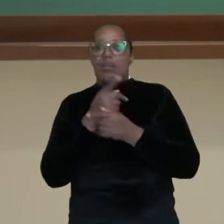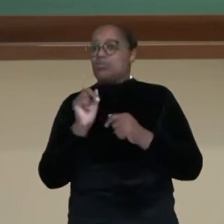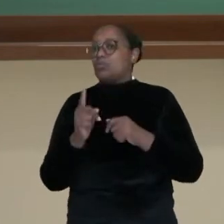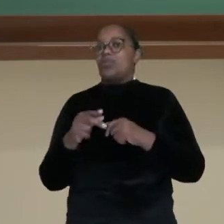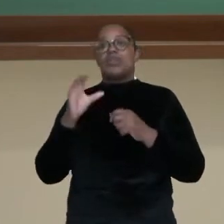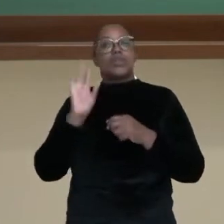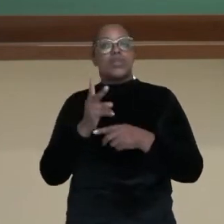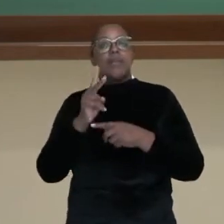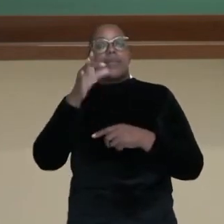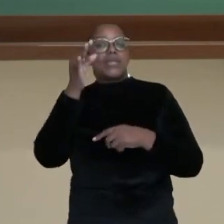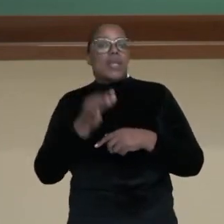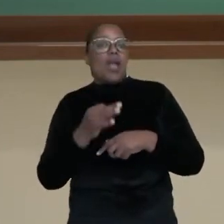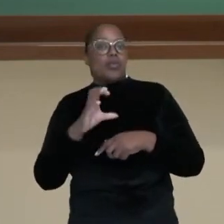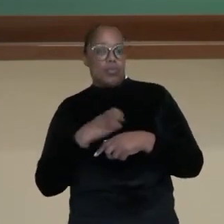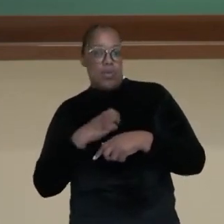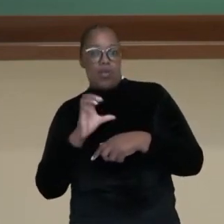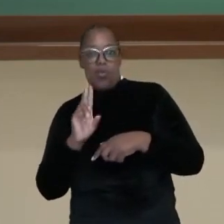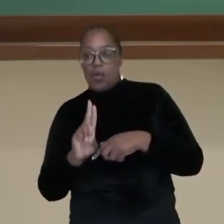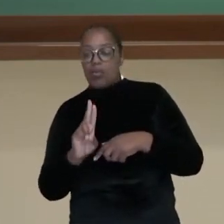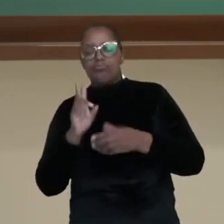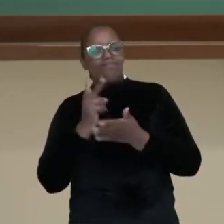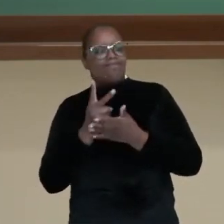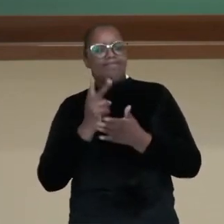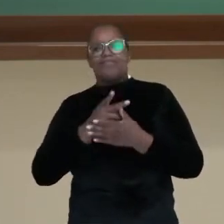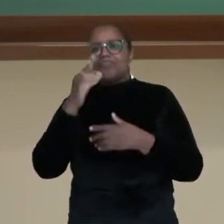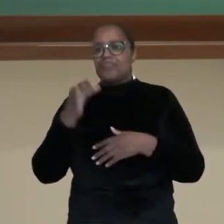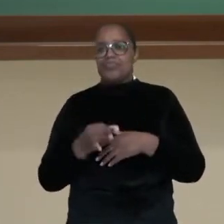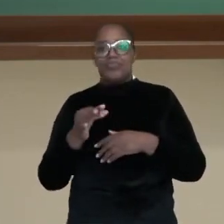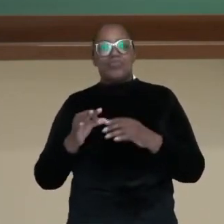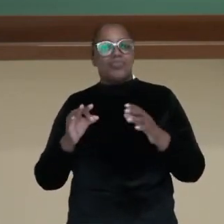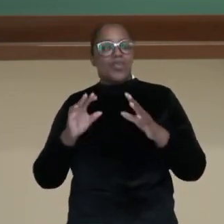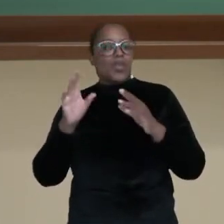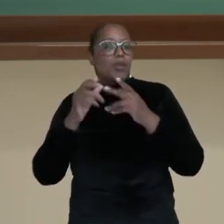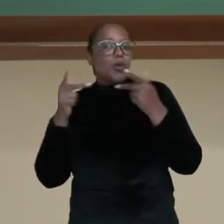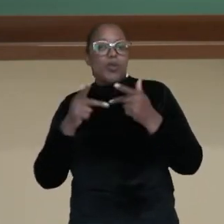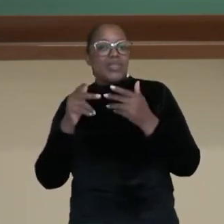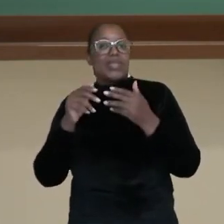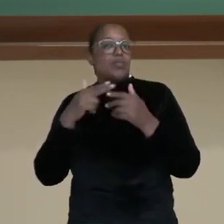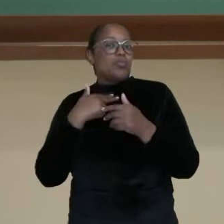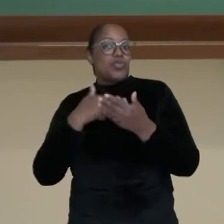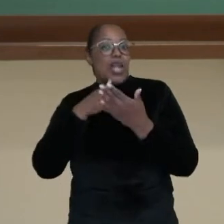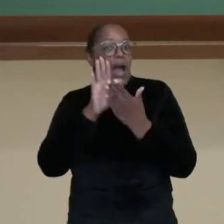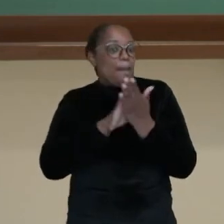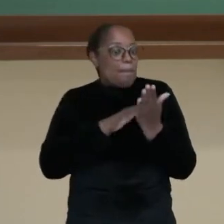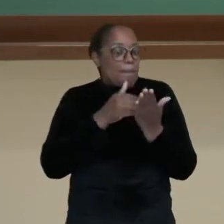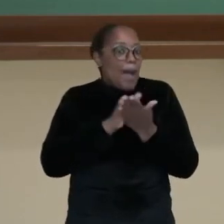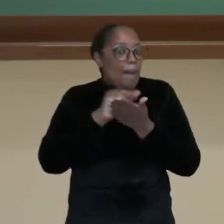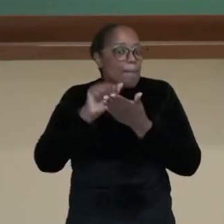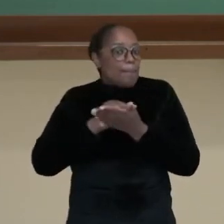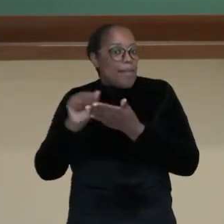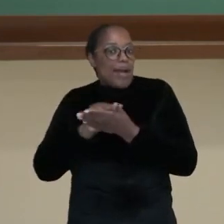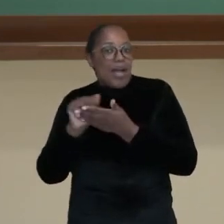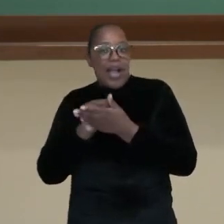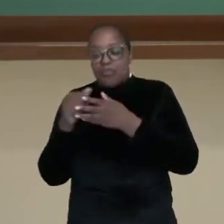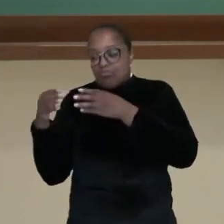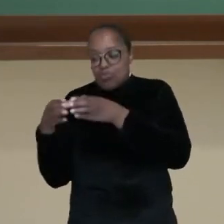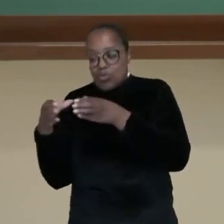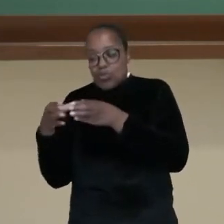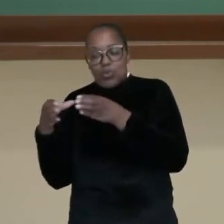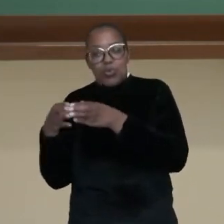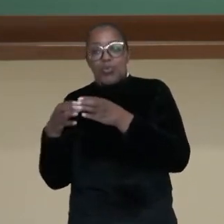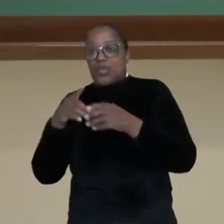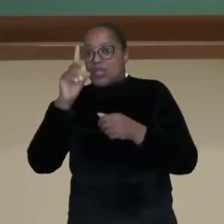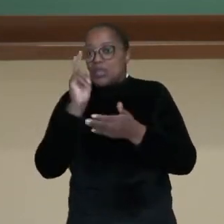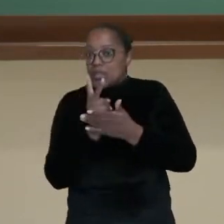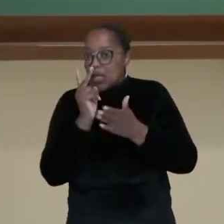com isso, eu acho isso certo. Isso é totalmente apagado, né? E vira então uma massa que